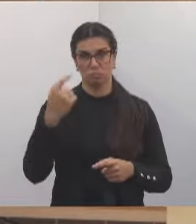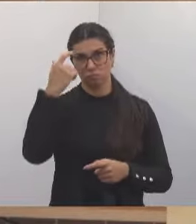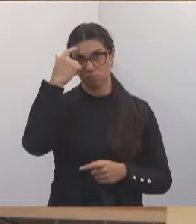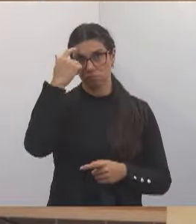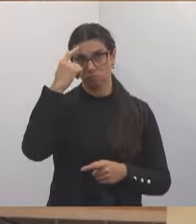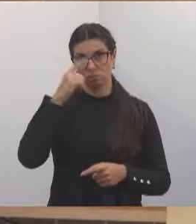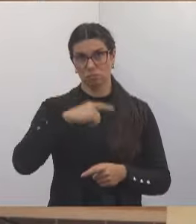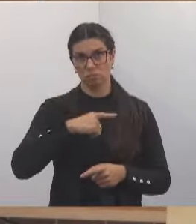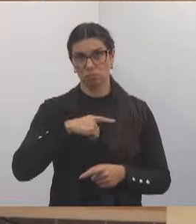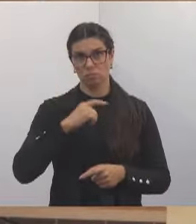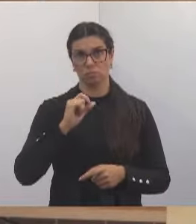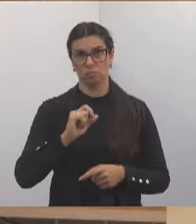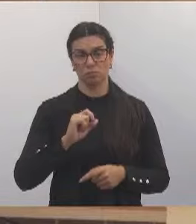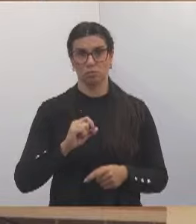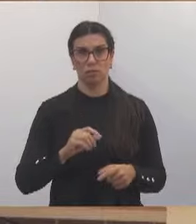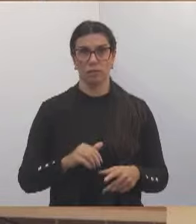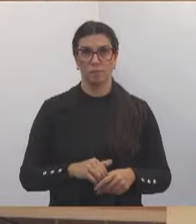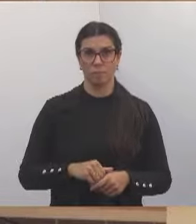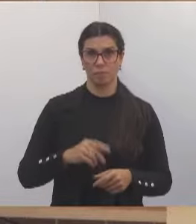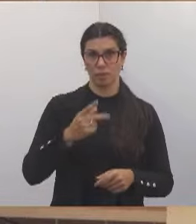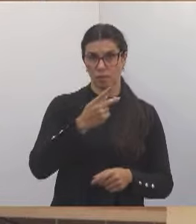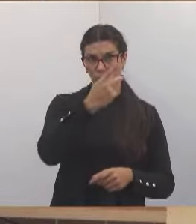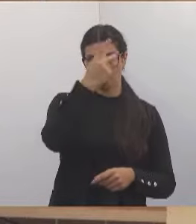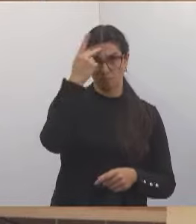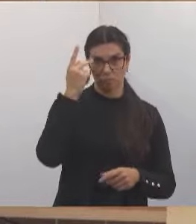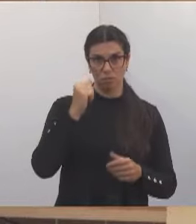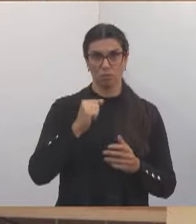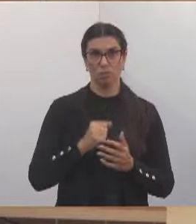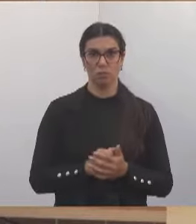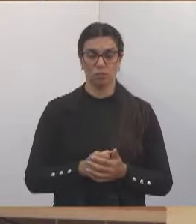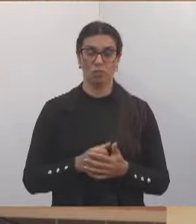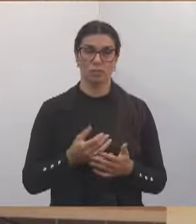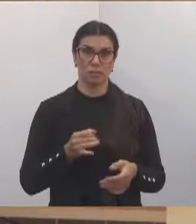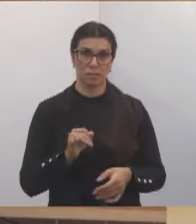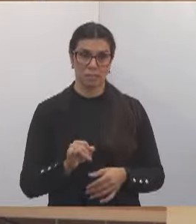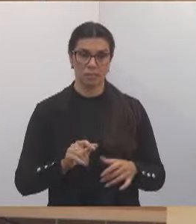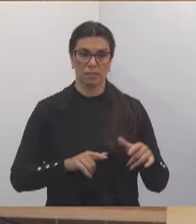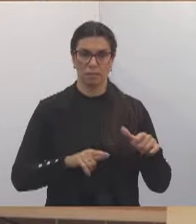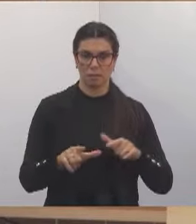pensamento, a pessoa está trabalhando numa empresa,